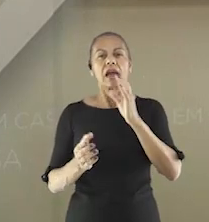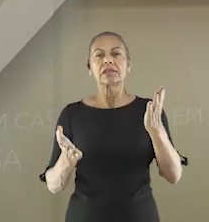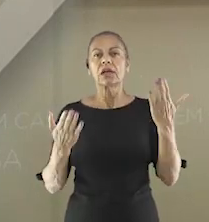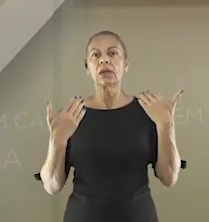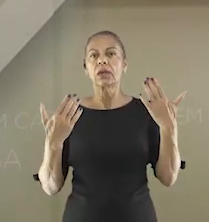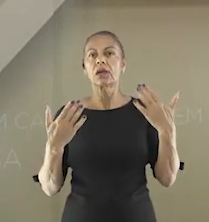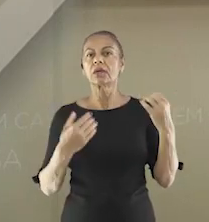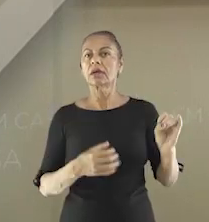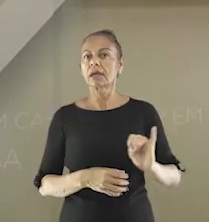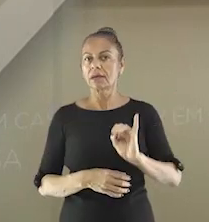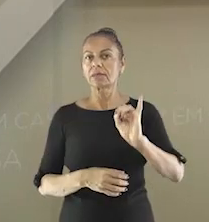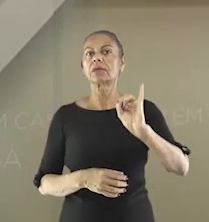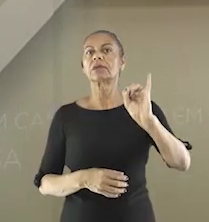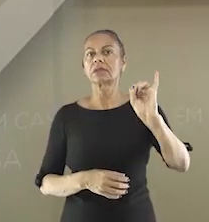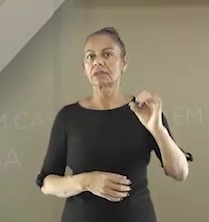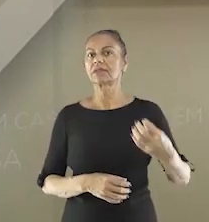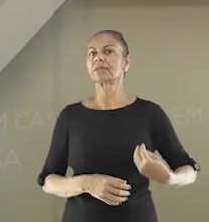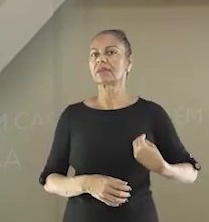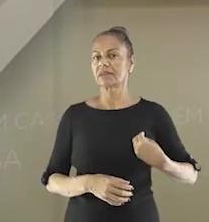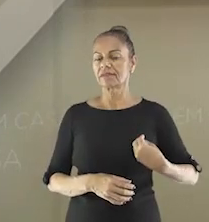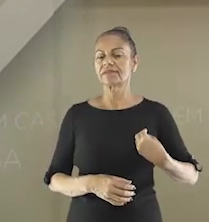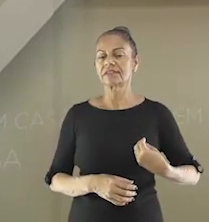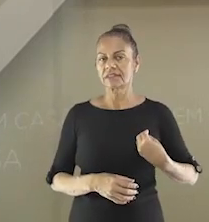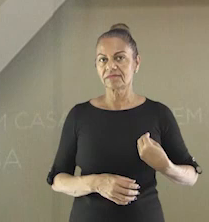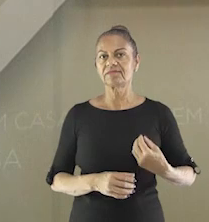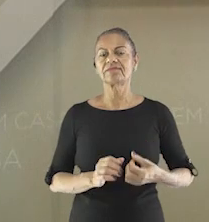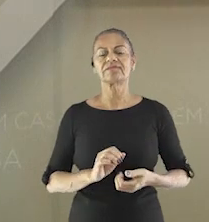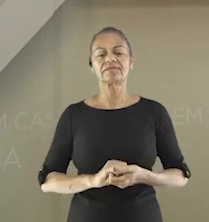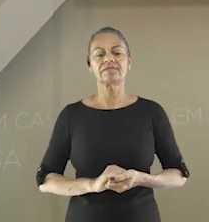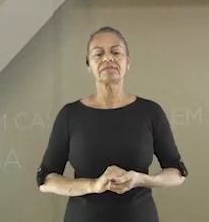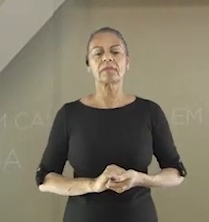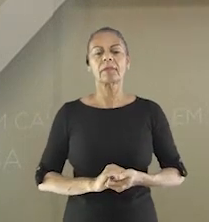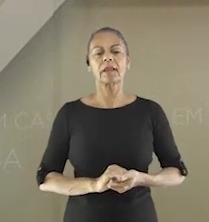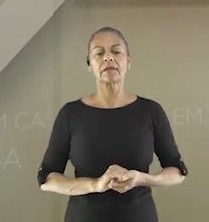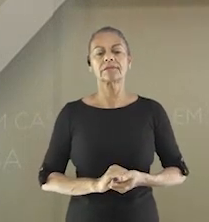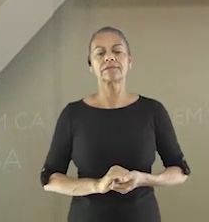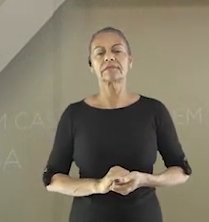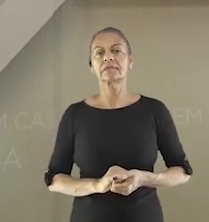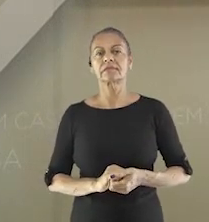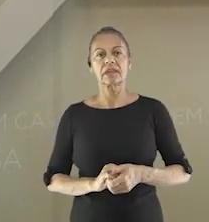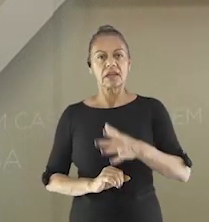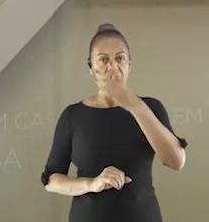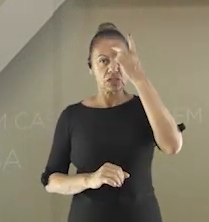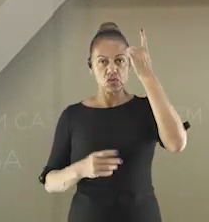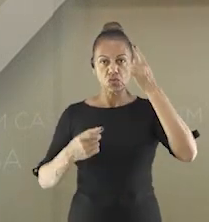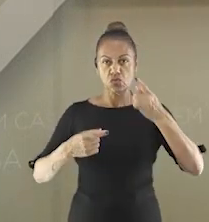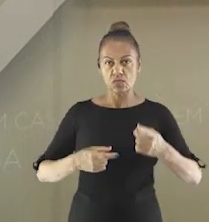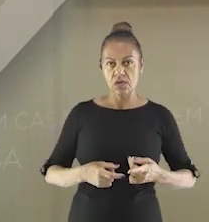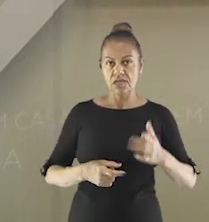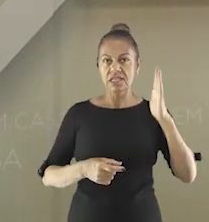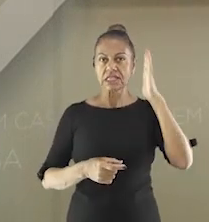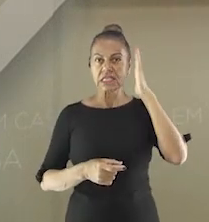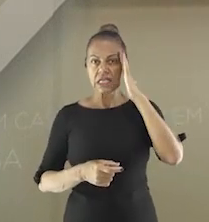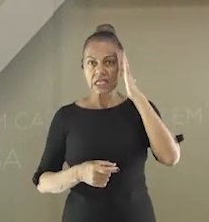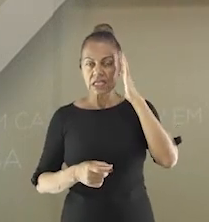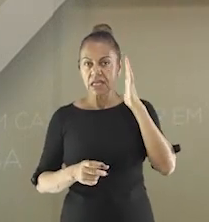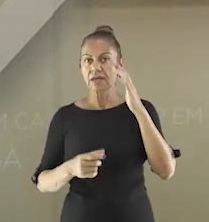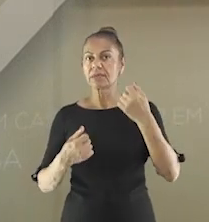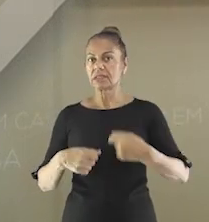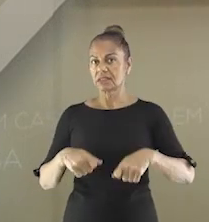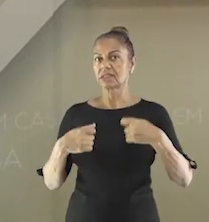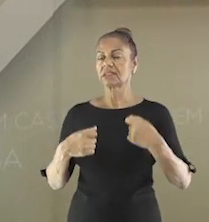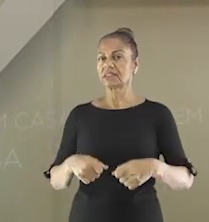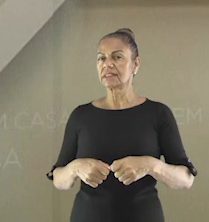fenômenos naturais, como o efeito estufa e as glaciações. Cabe ao ser humano buscar entender cada vez mais sobre esses